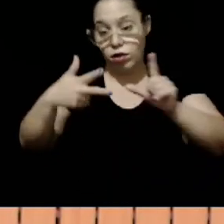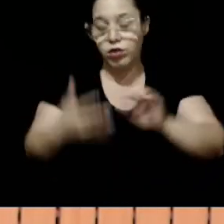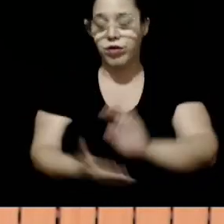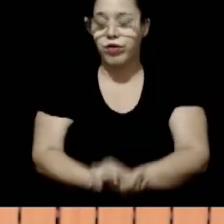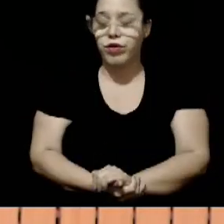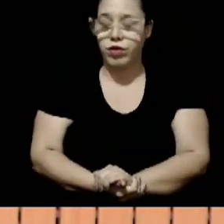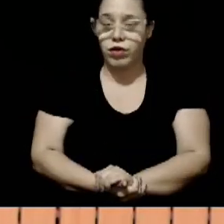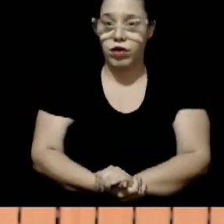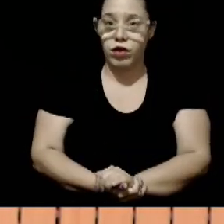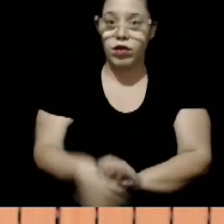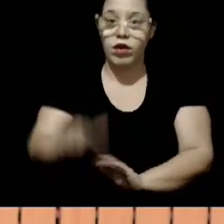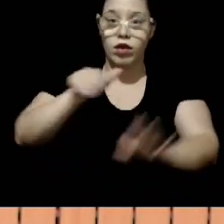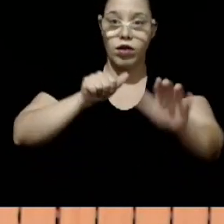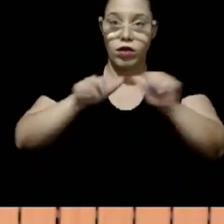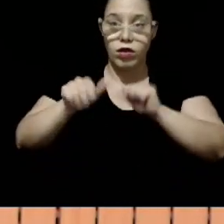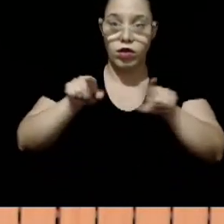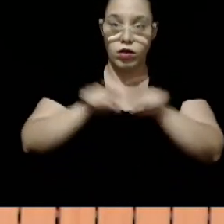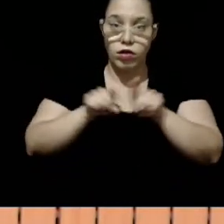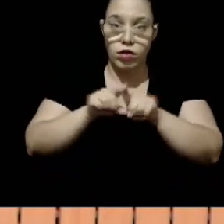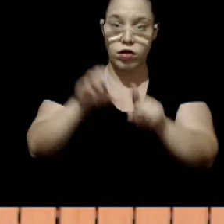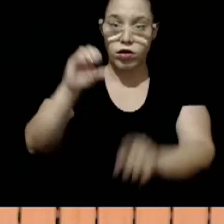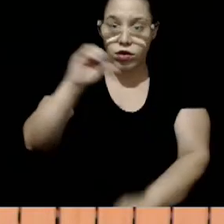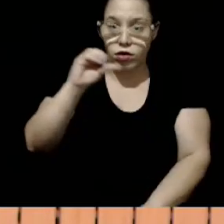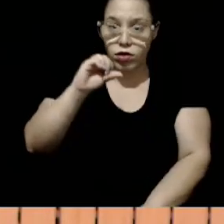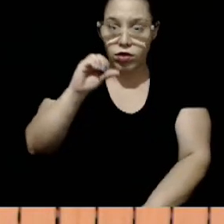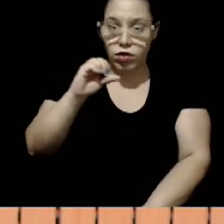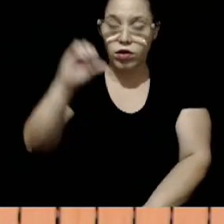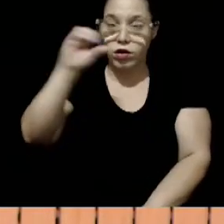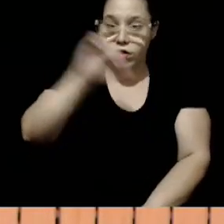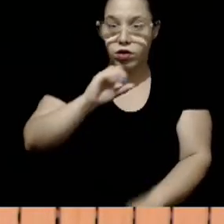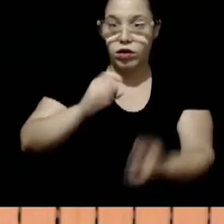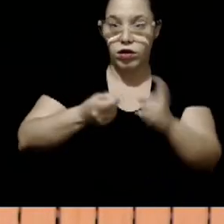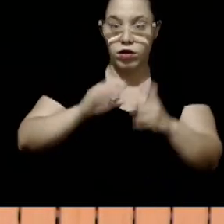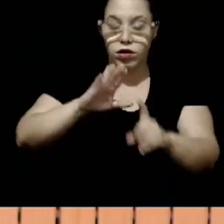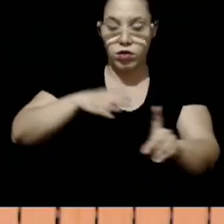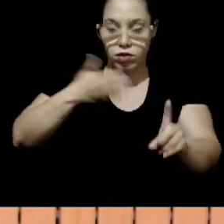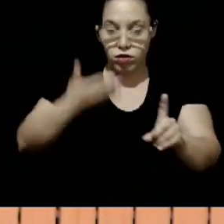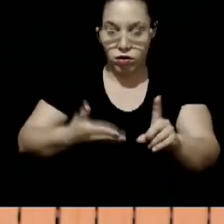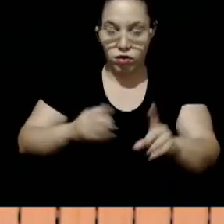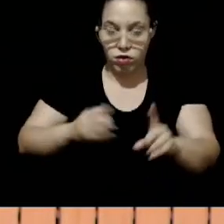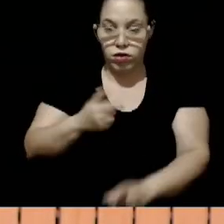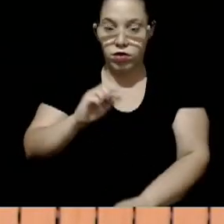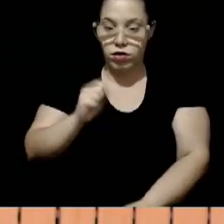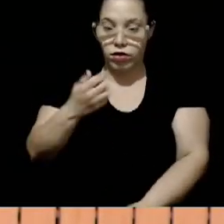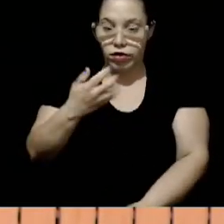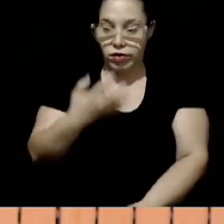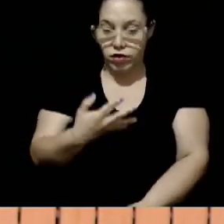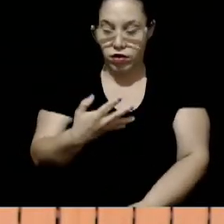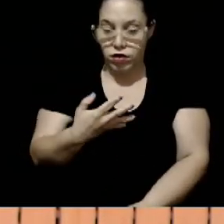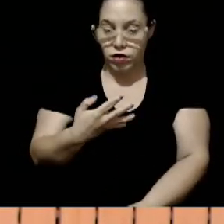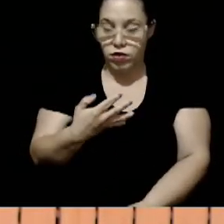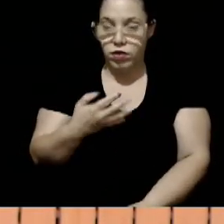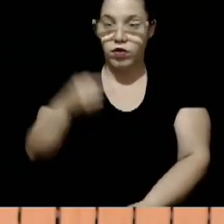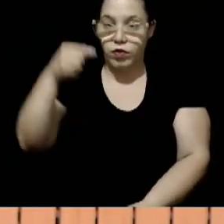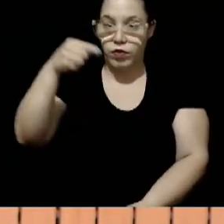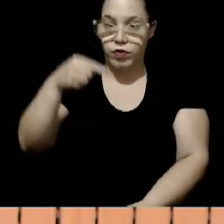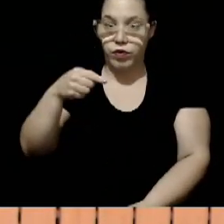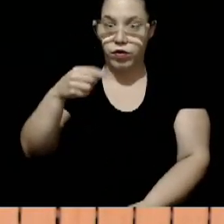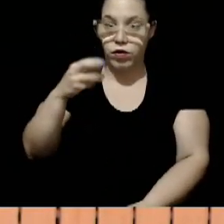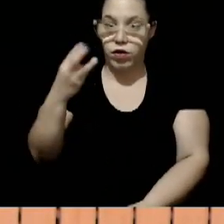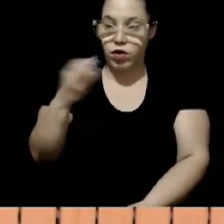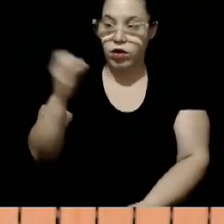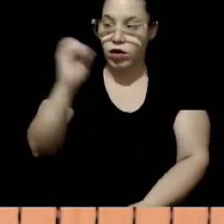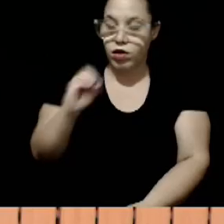convocada também a 9ª reunião solene 2024 a ser realizada no dia 3 de outubro às